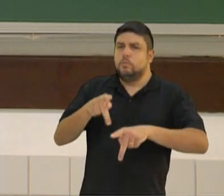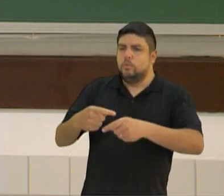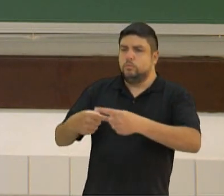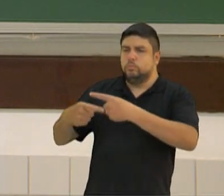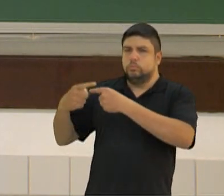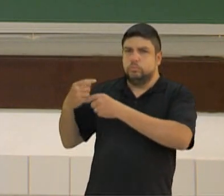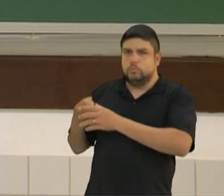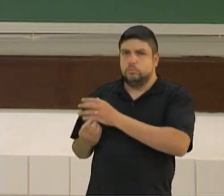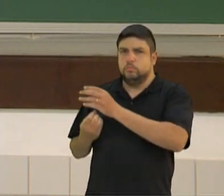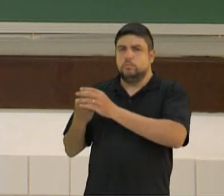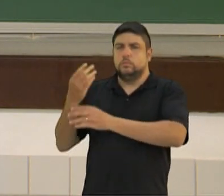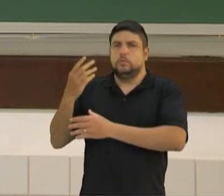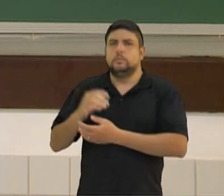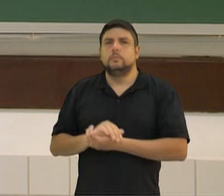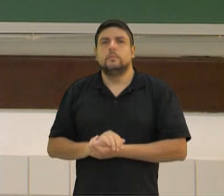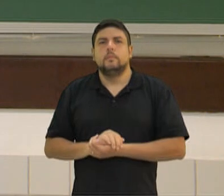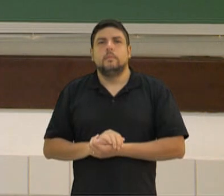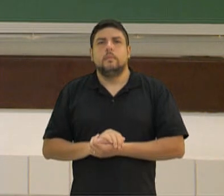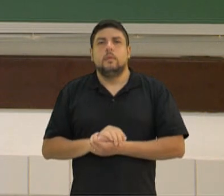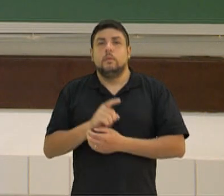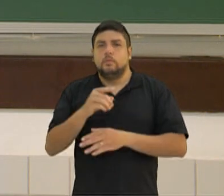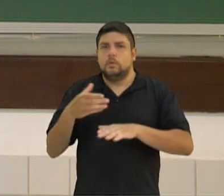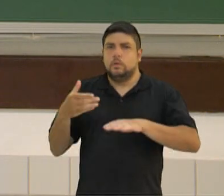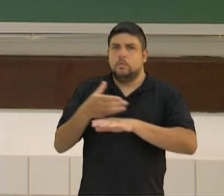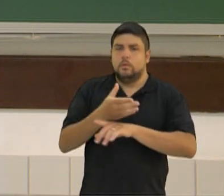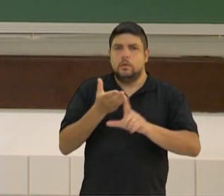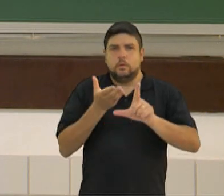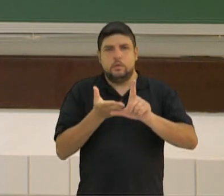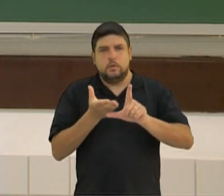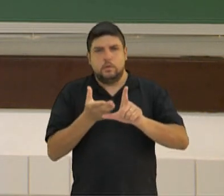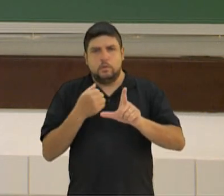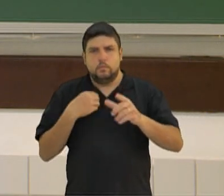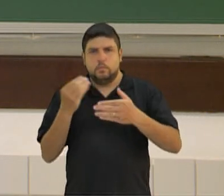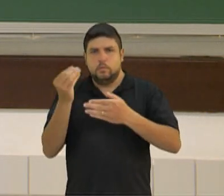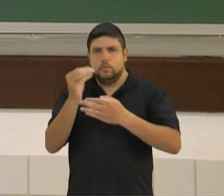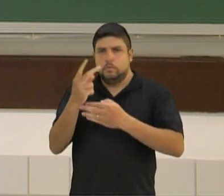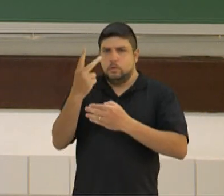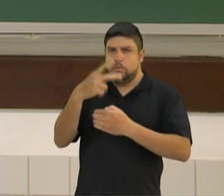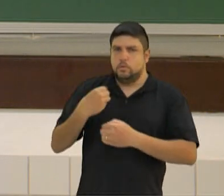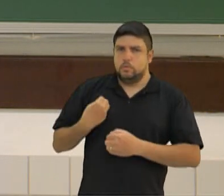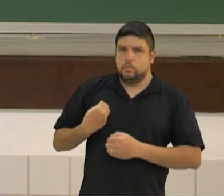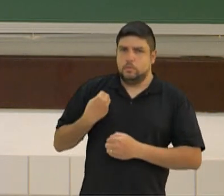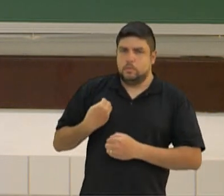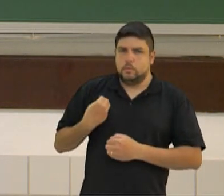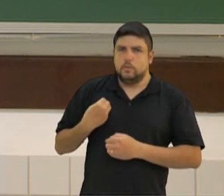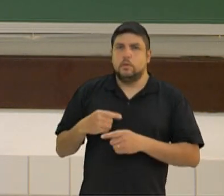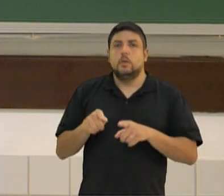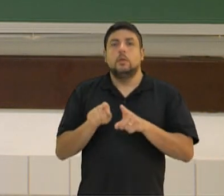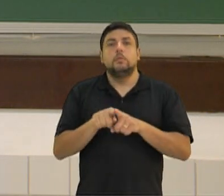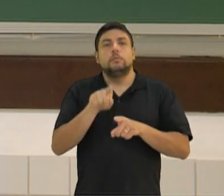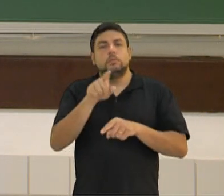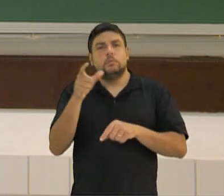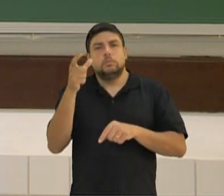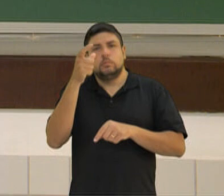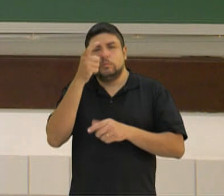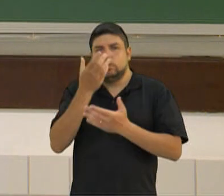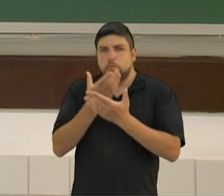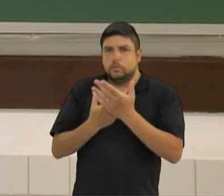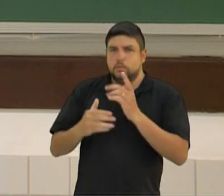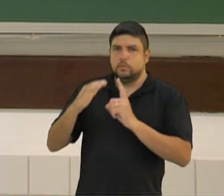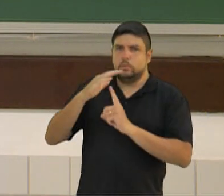Não deixem de acessar o Classroom e validar a sua frequência e os alunos que estão assistindo a aula